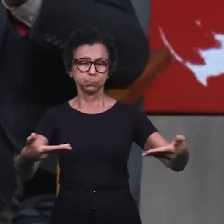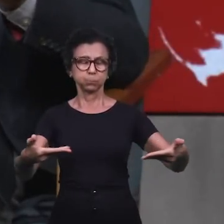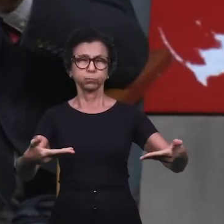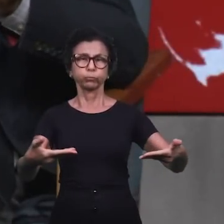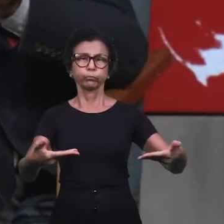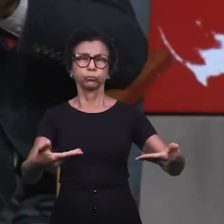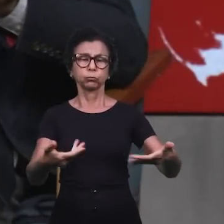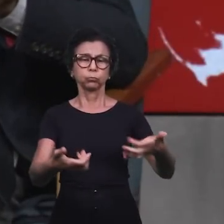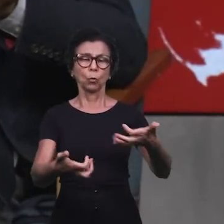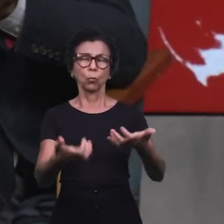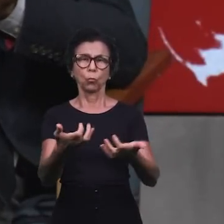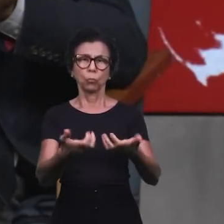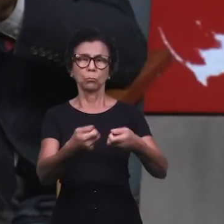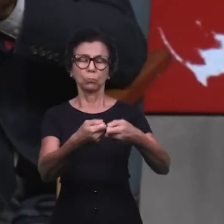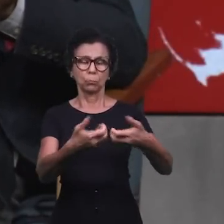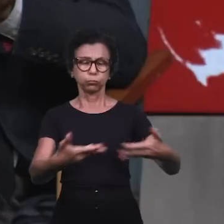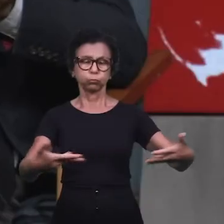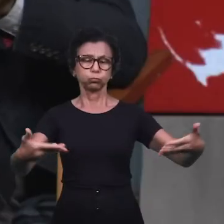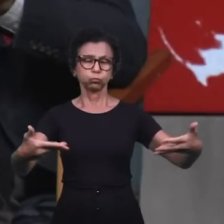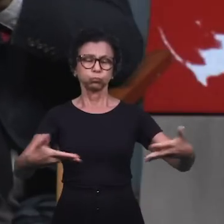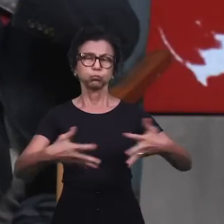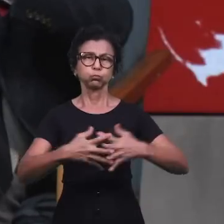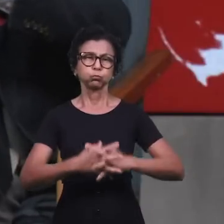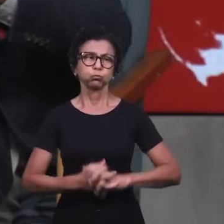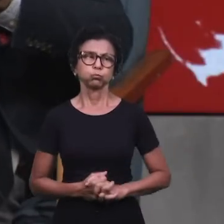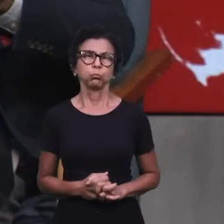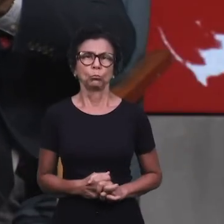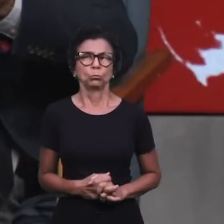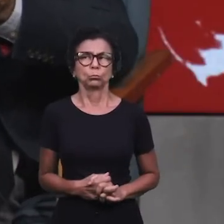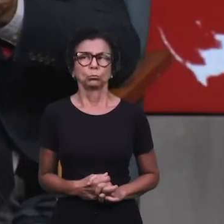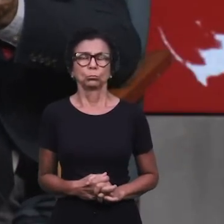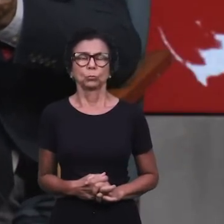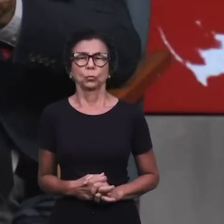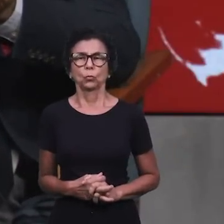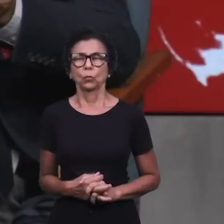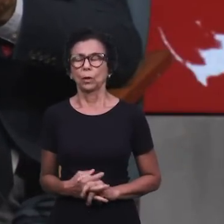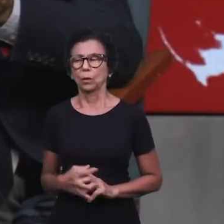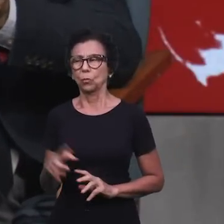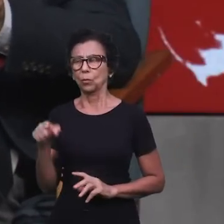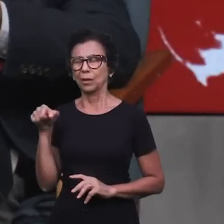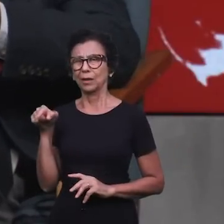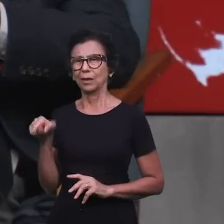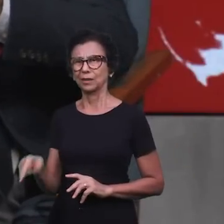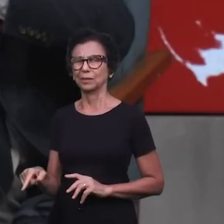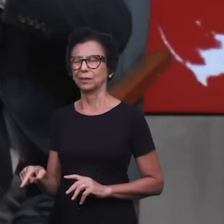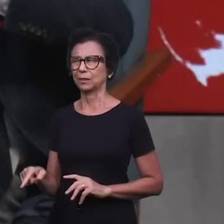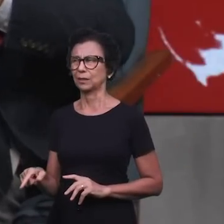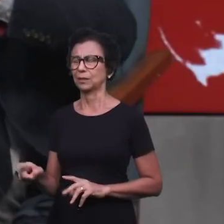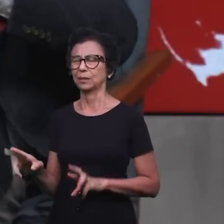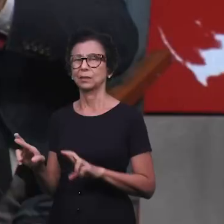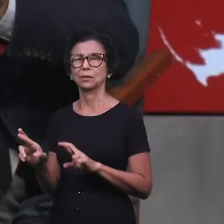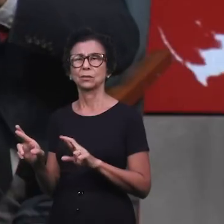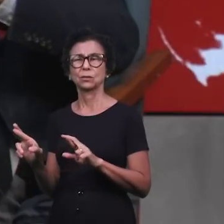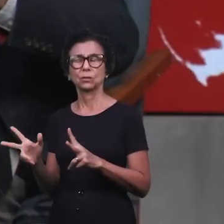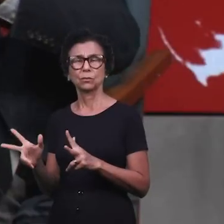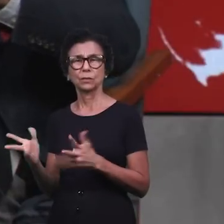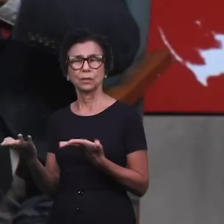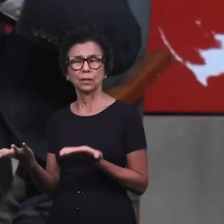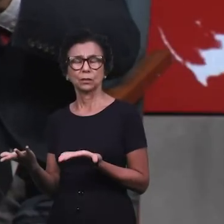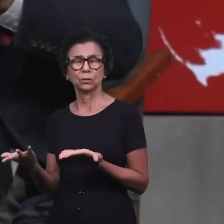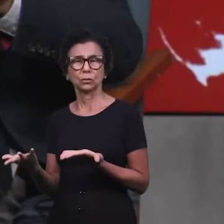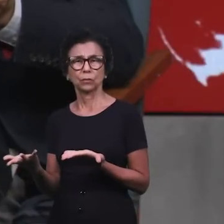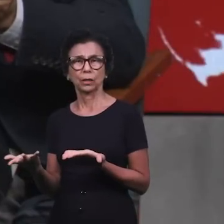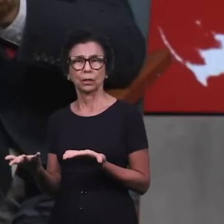Então, tem alguma coisa errada. Então, a ênfase ali, a comemoração tinha que ter sobre a mesa um